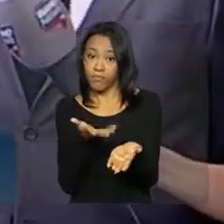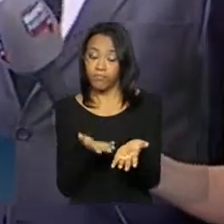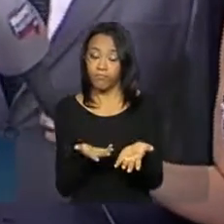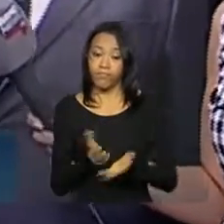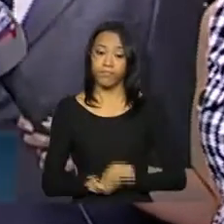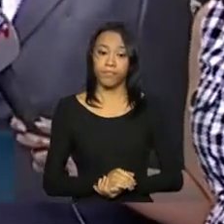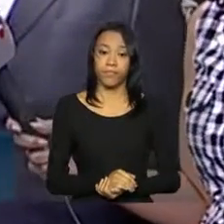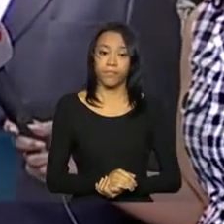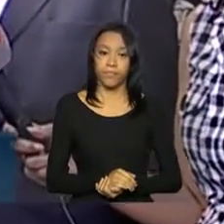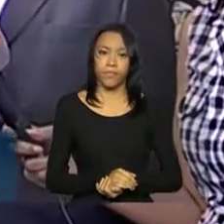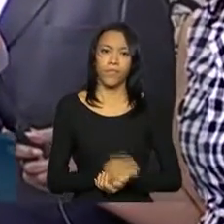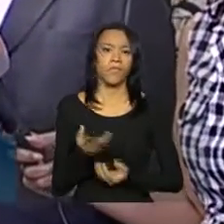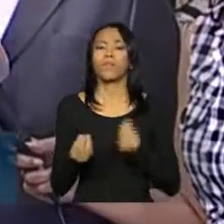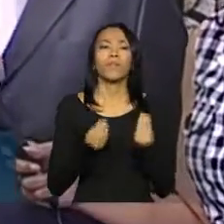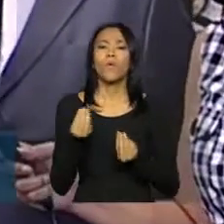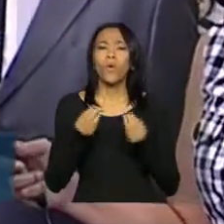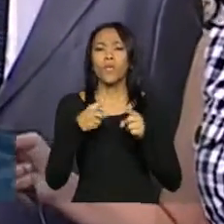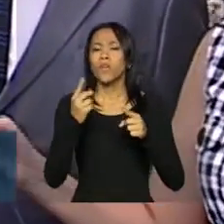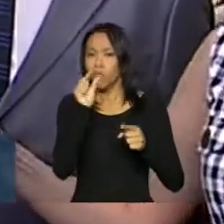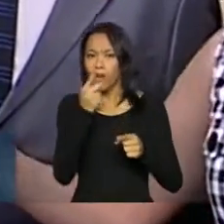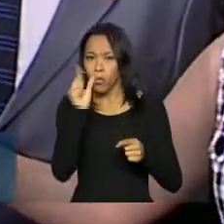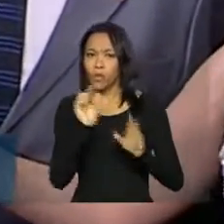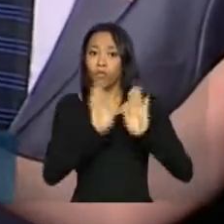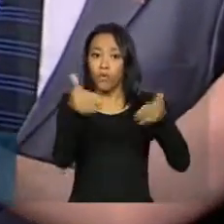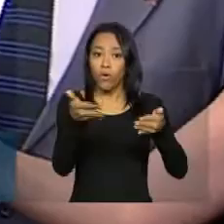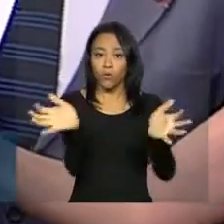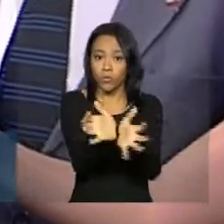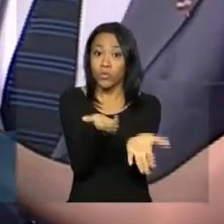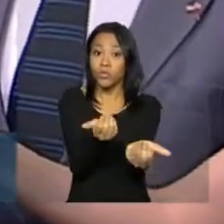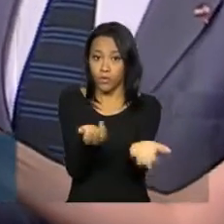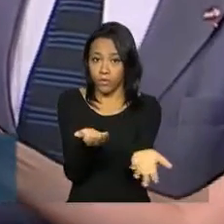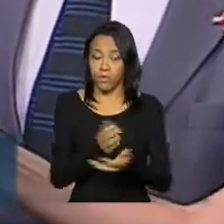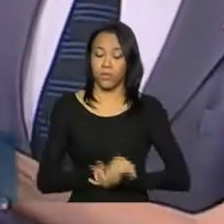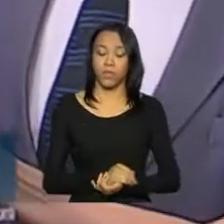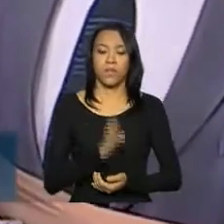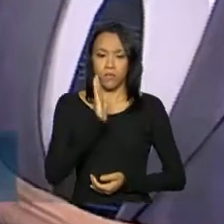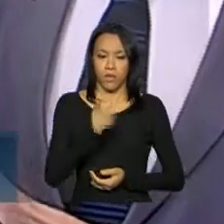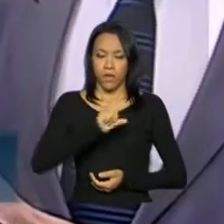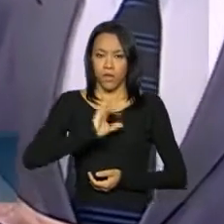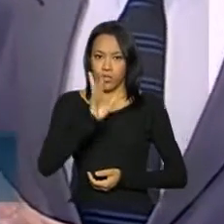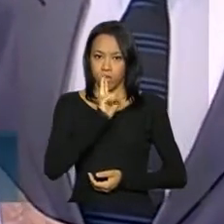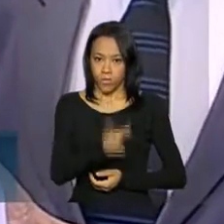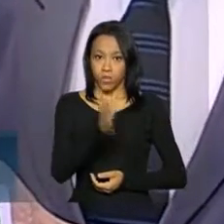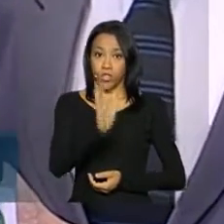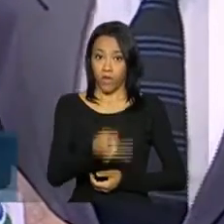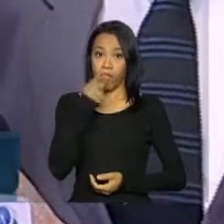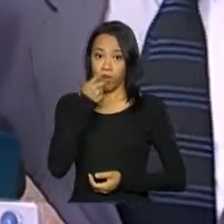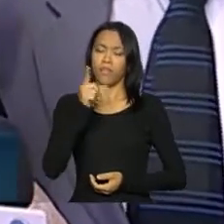Então, como eu... um pouco do foco nos jovens. Pois é, como eu já disse aqui inicialmente, nós temos